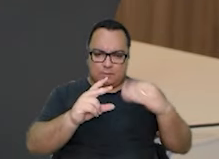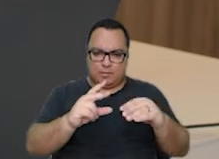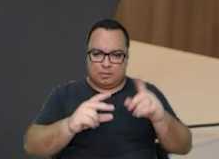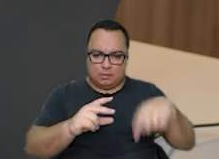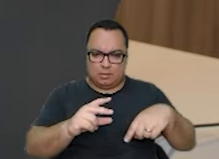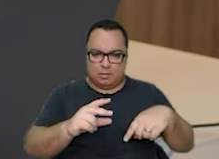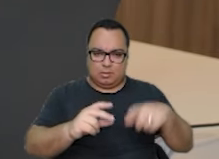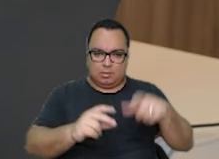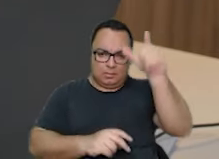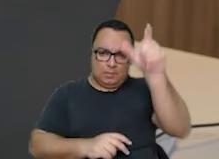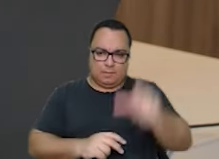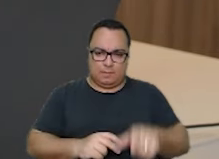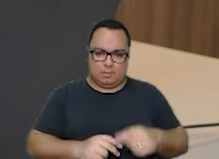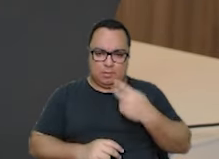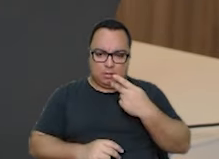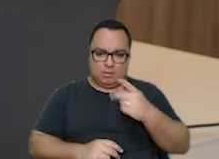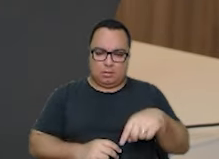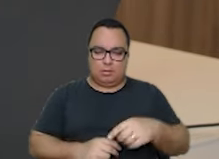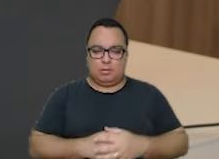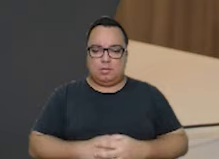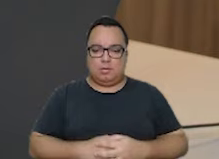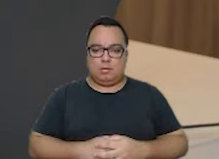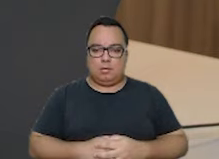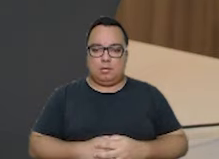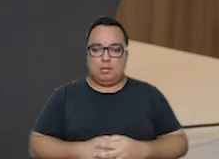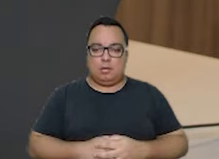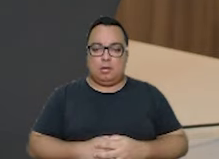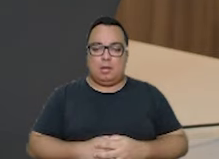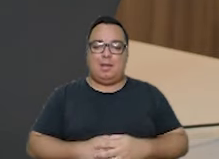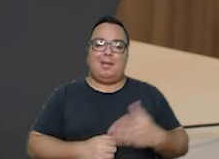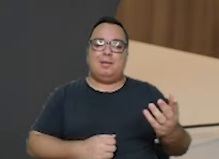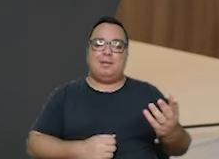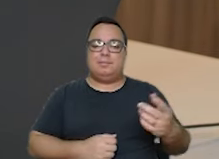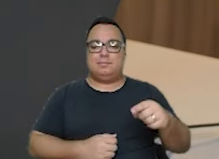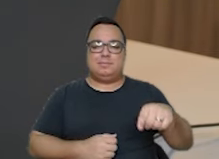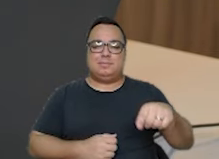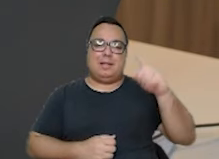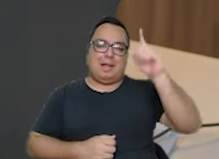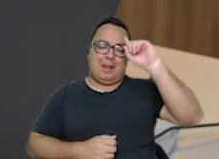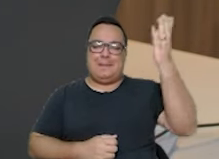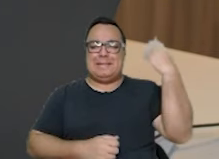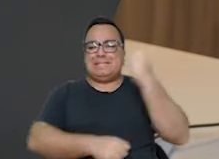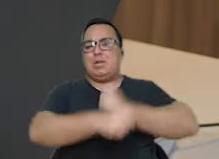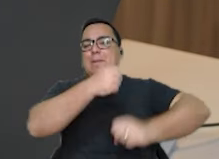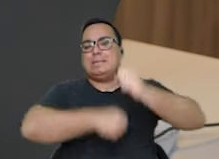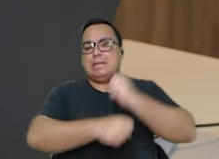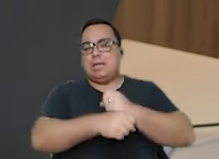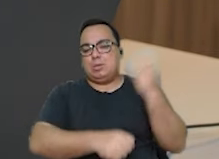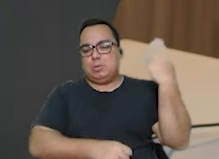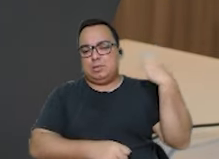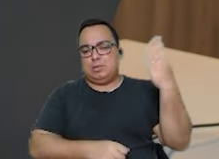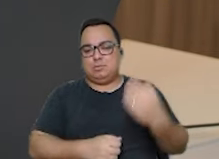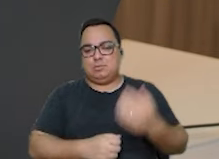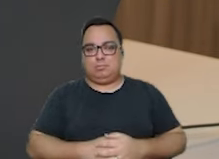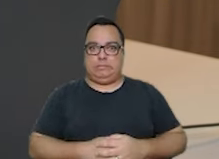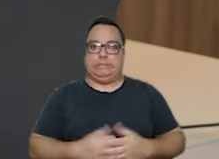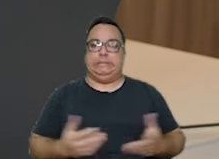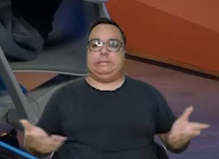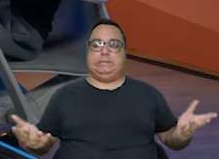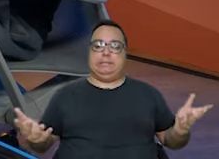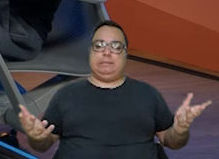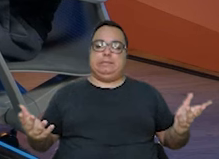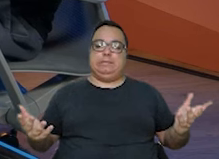é esse é É esse eu falei ó tá vendo Ah não is Daí foi do ano passado não gente ó veio a